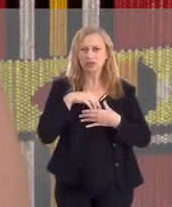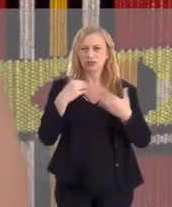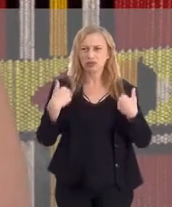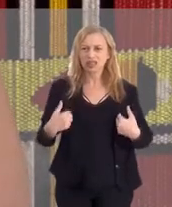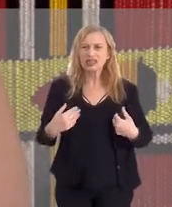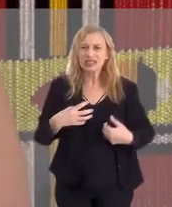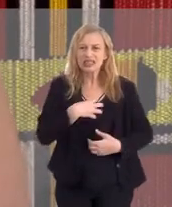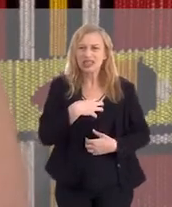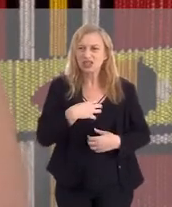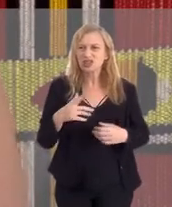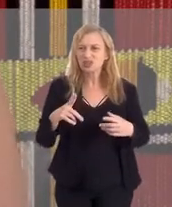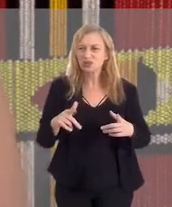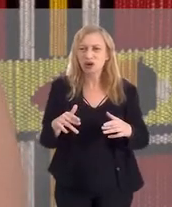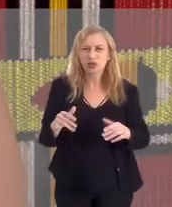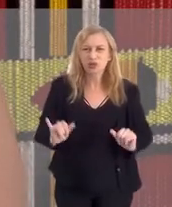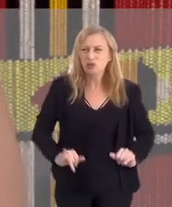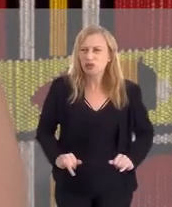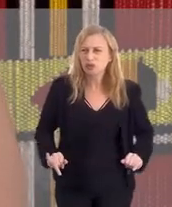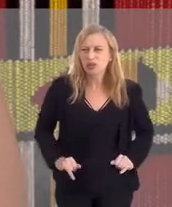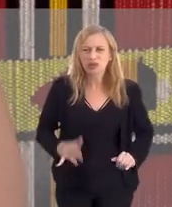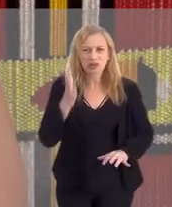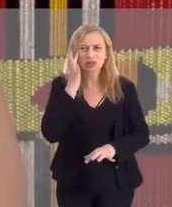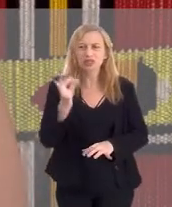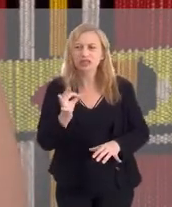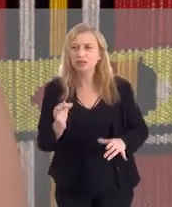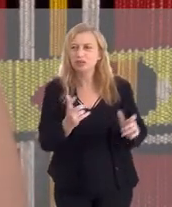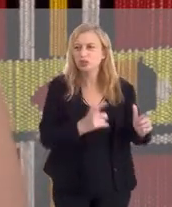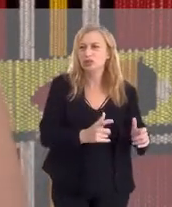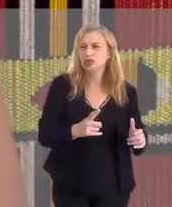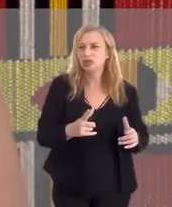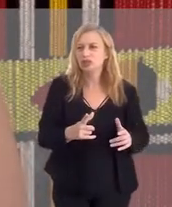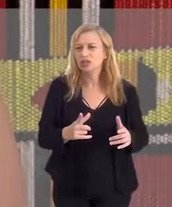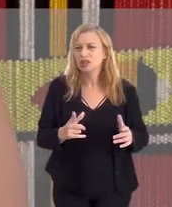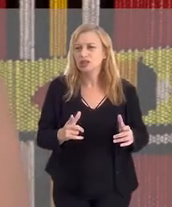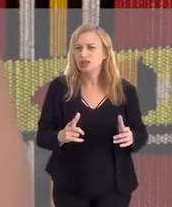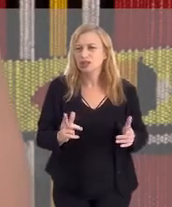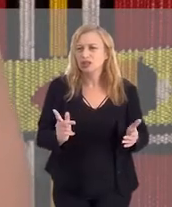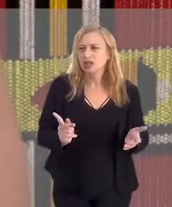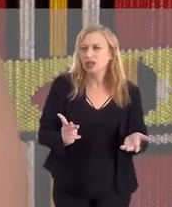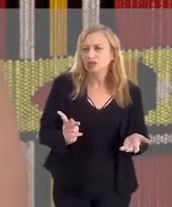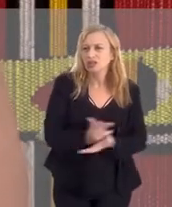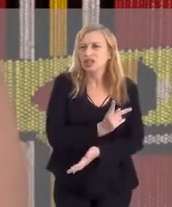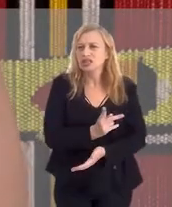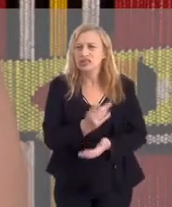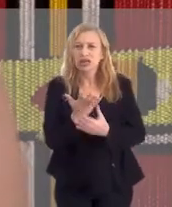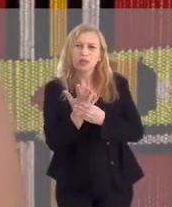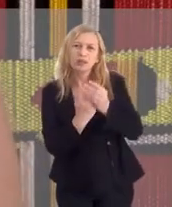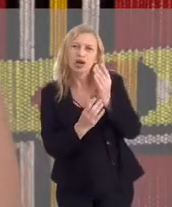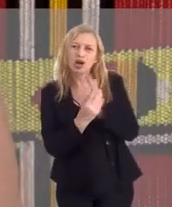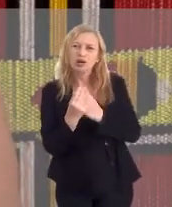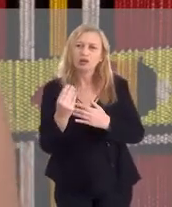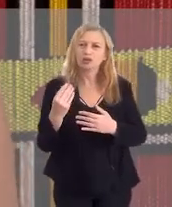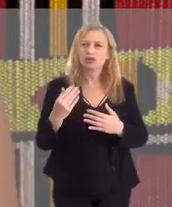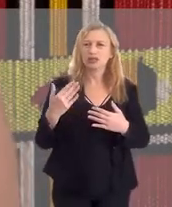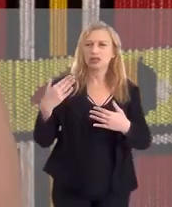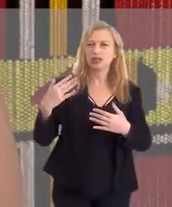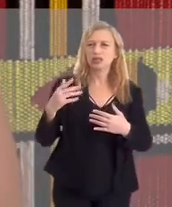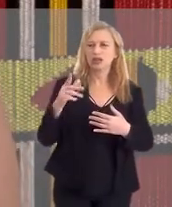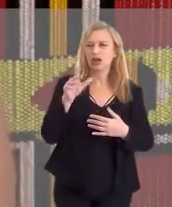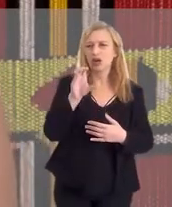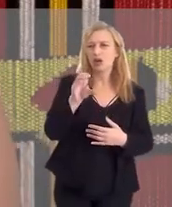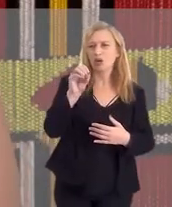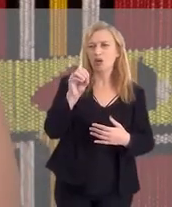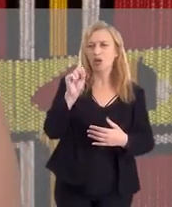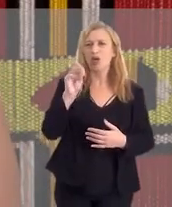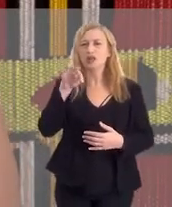corpo. Aí isso nos traz dores, às vezes, que você não sabe de onde está vindo. São dores nas mãos, nos pés ou nas costas,